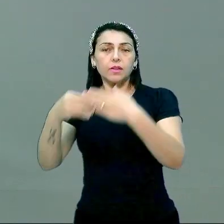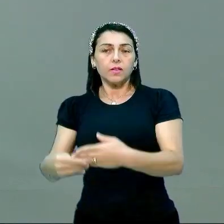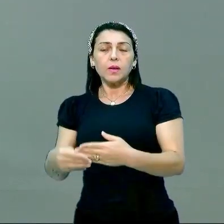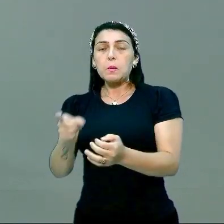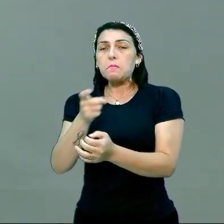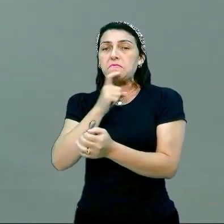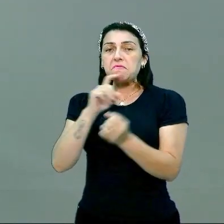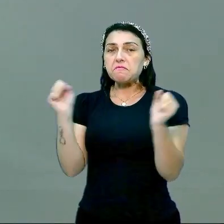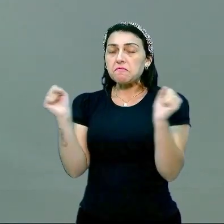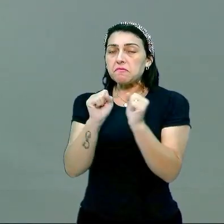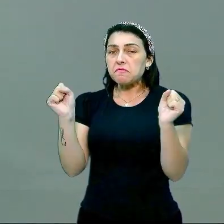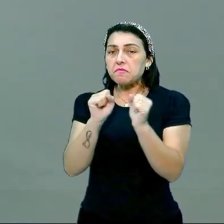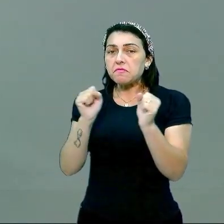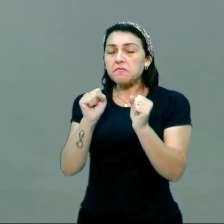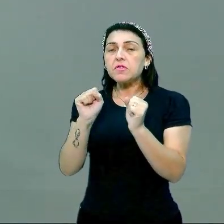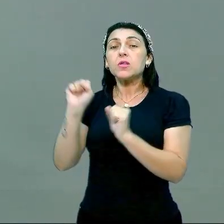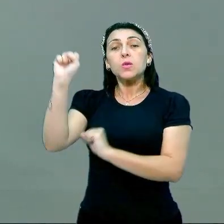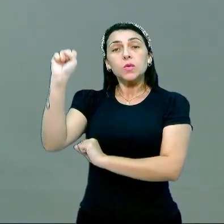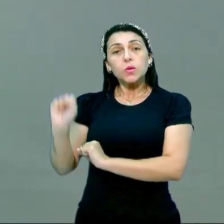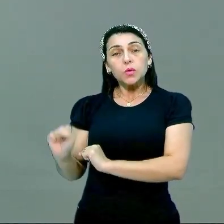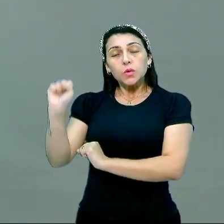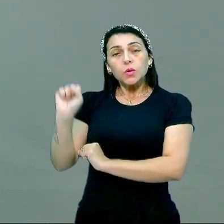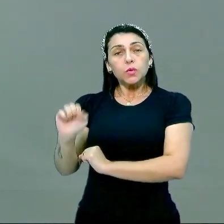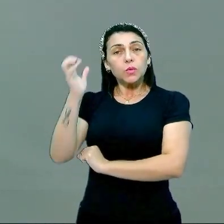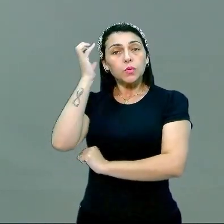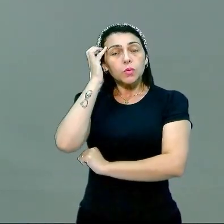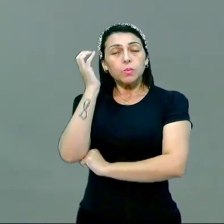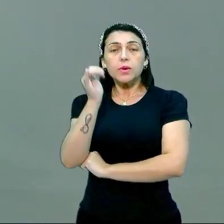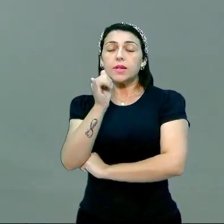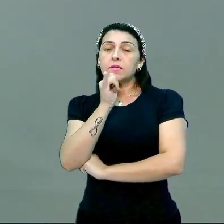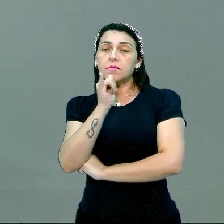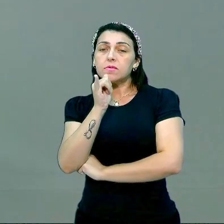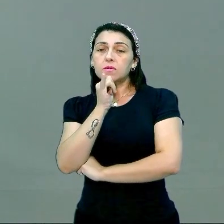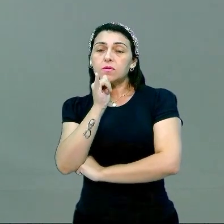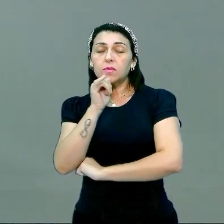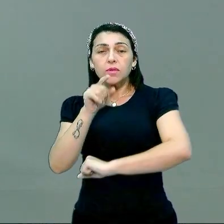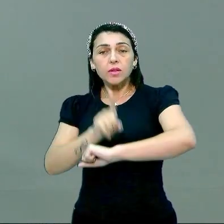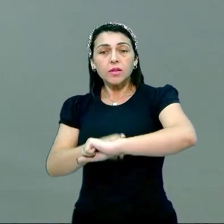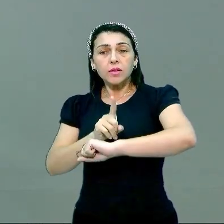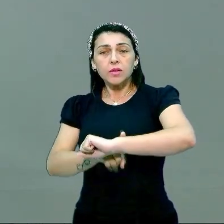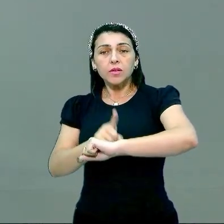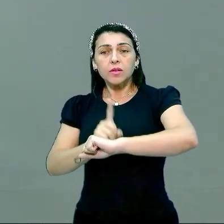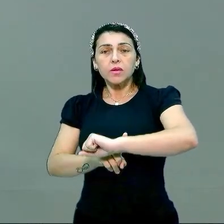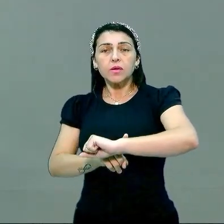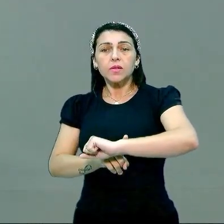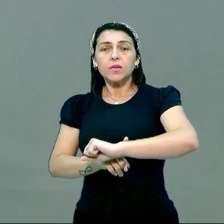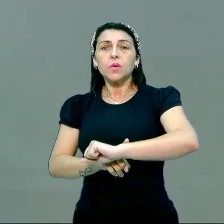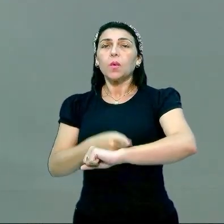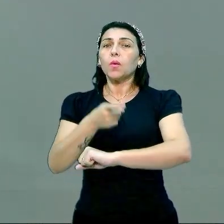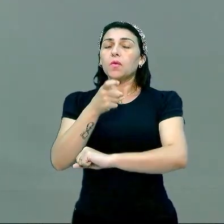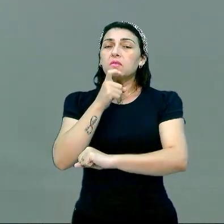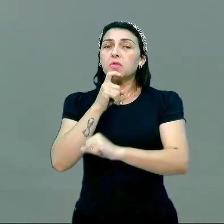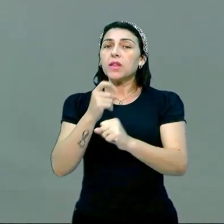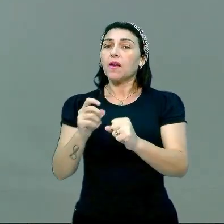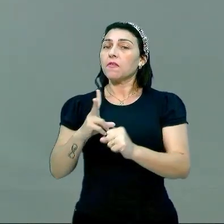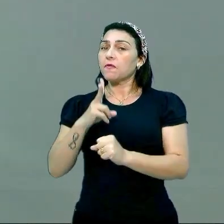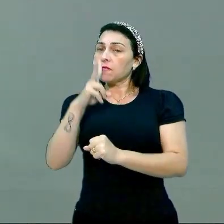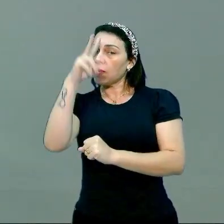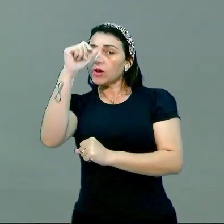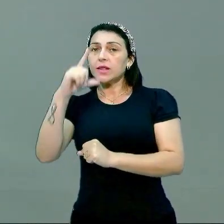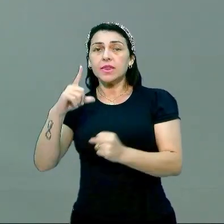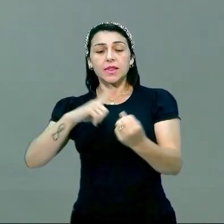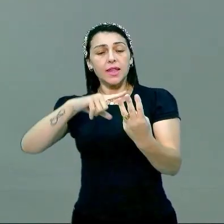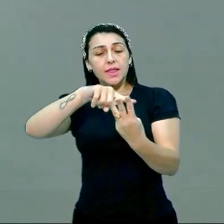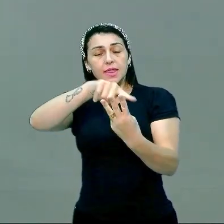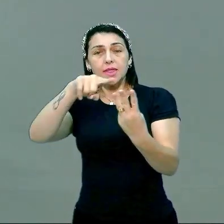ao frio do Rio Grande do Sul, por exemplo, principalmente numa época em que o frio está mais acentuado, ela tem